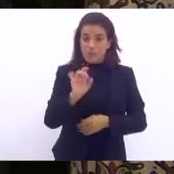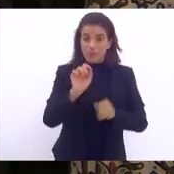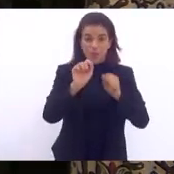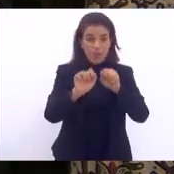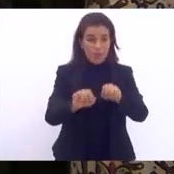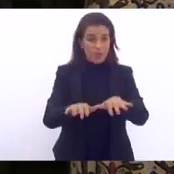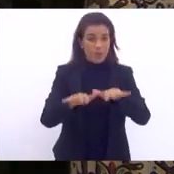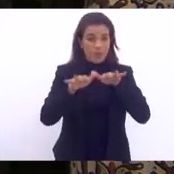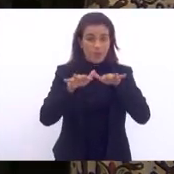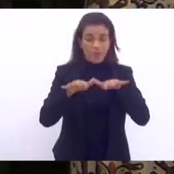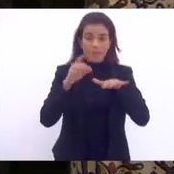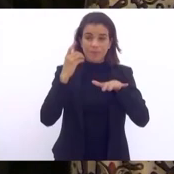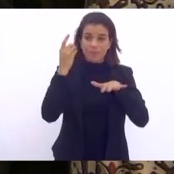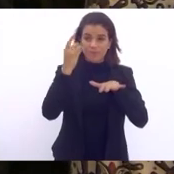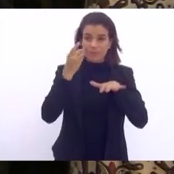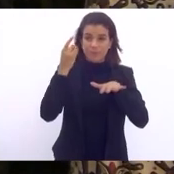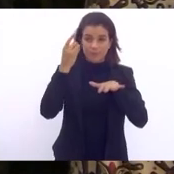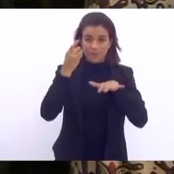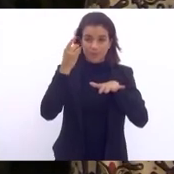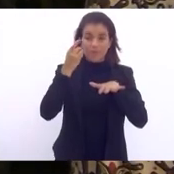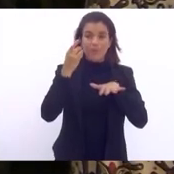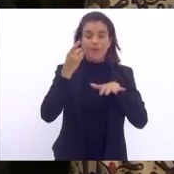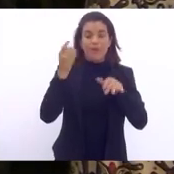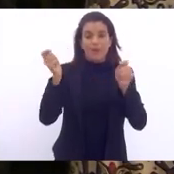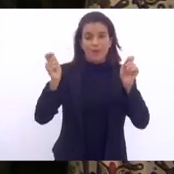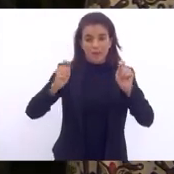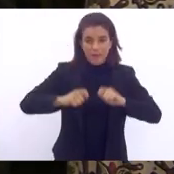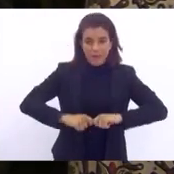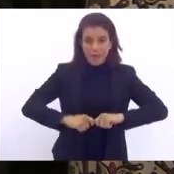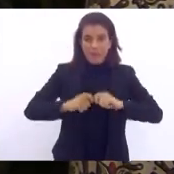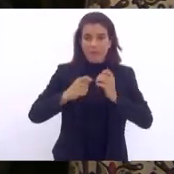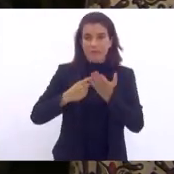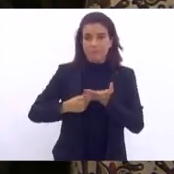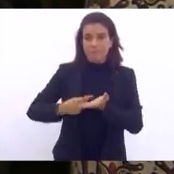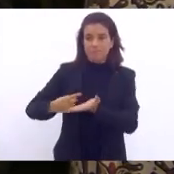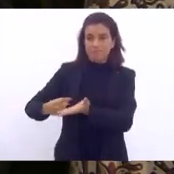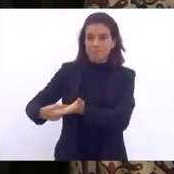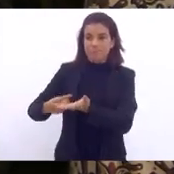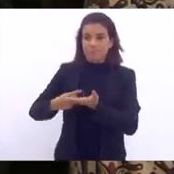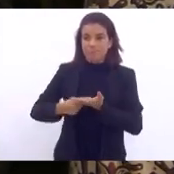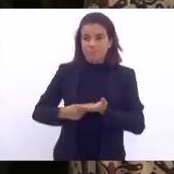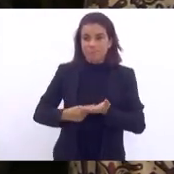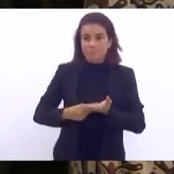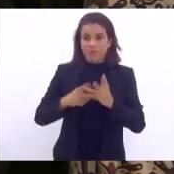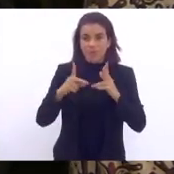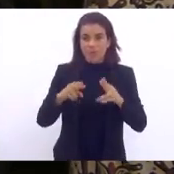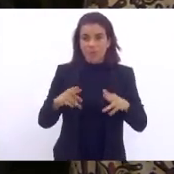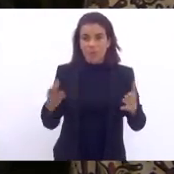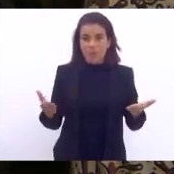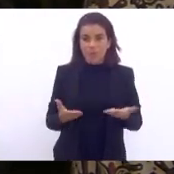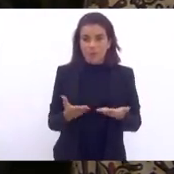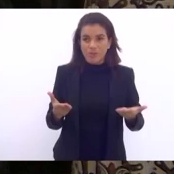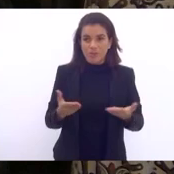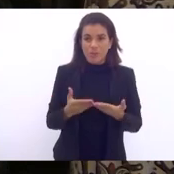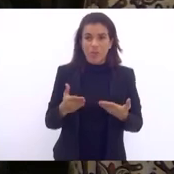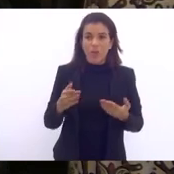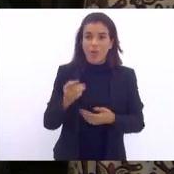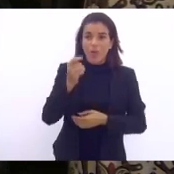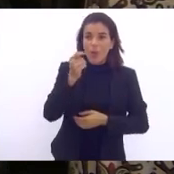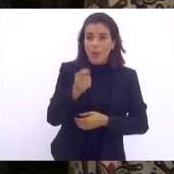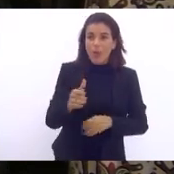de construir um acordo como o de hoje, que seria praticamente impossível